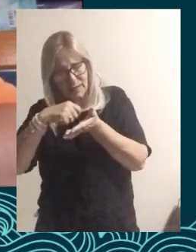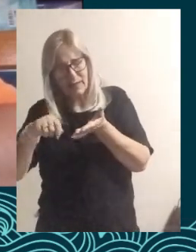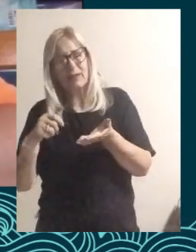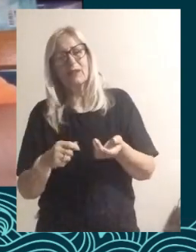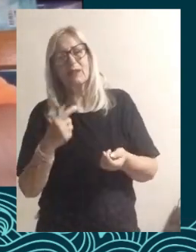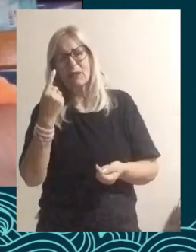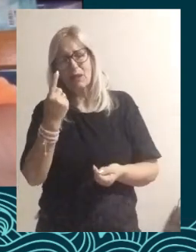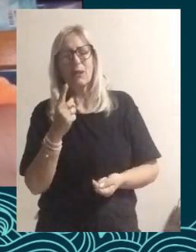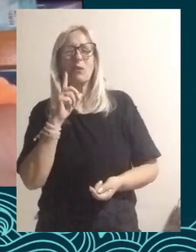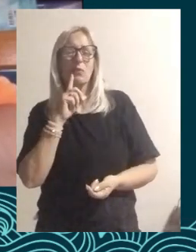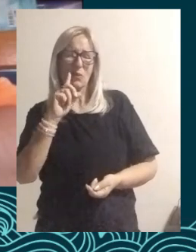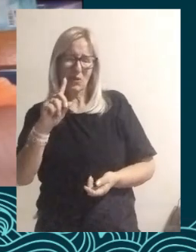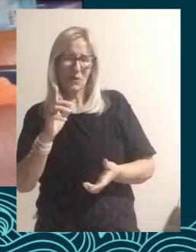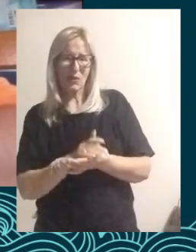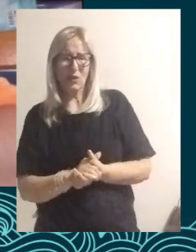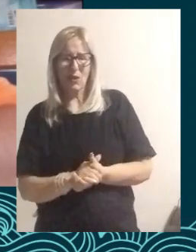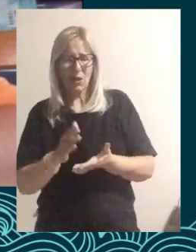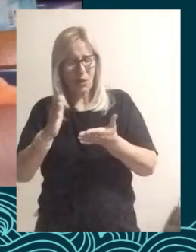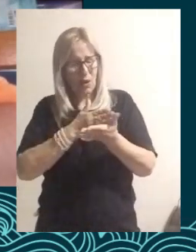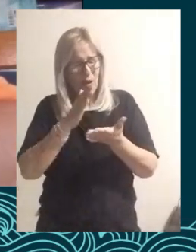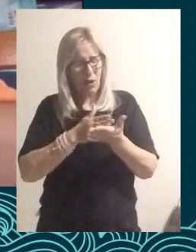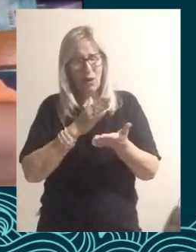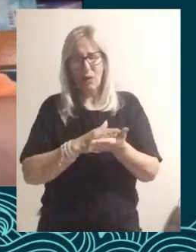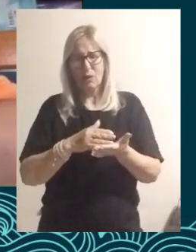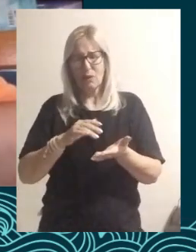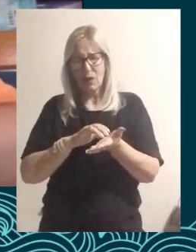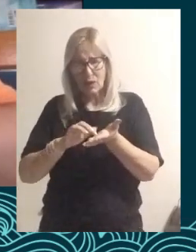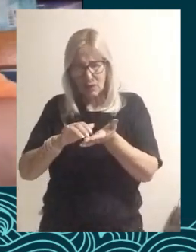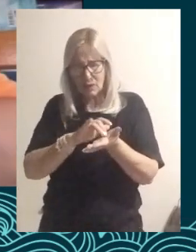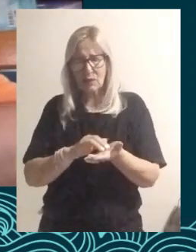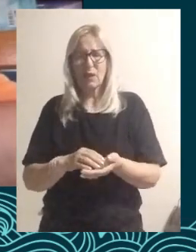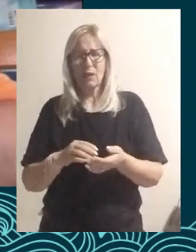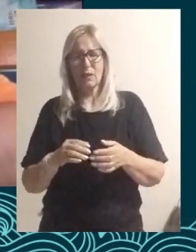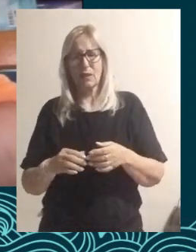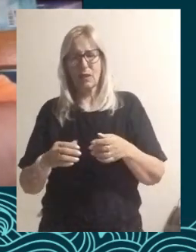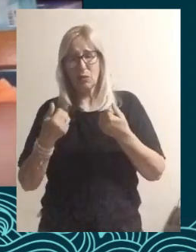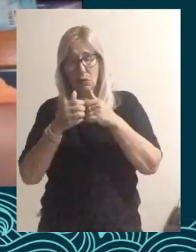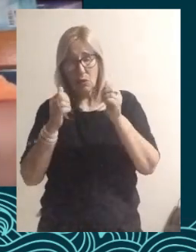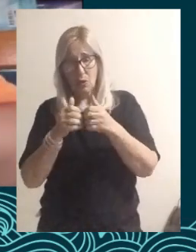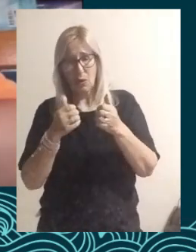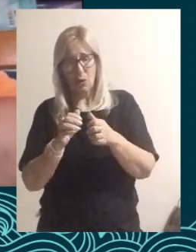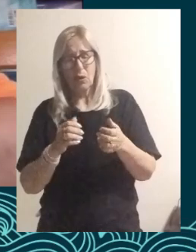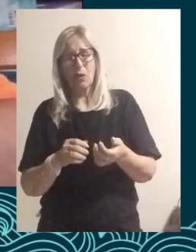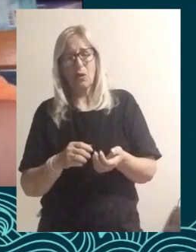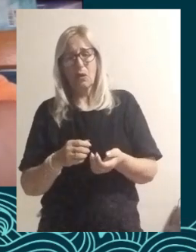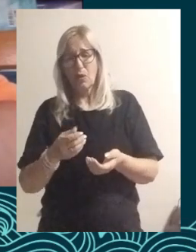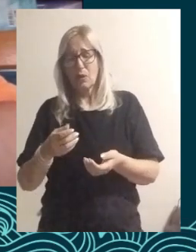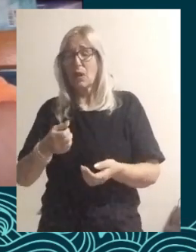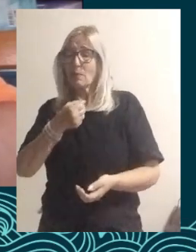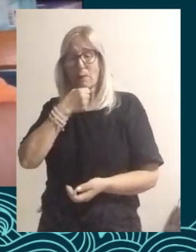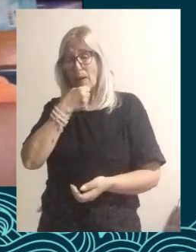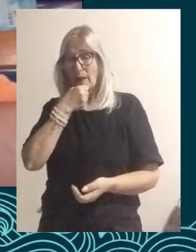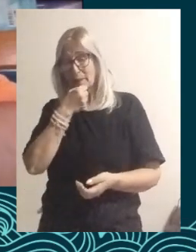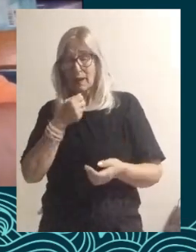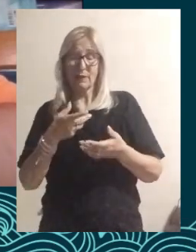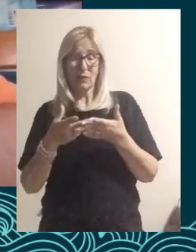365 palavras escritas, cada uma por dia. Pode ser no bloco de notas do celular, quando a gente está no ônibus, pode